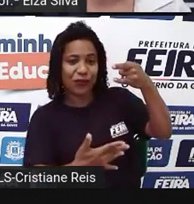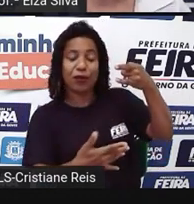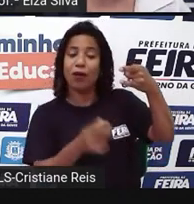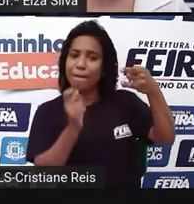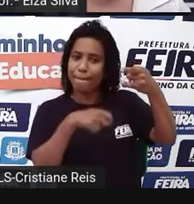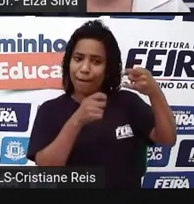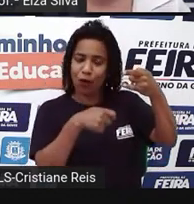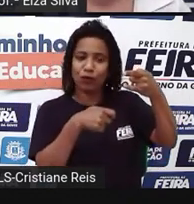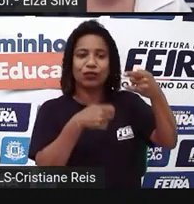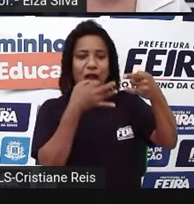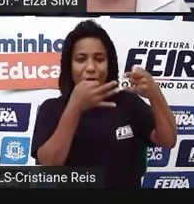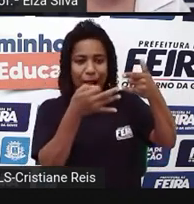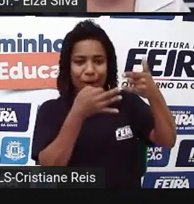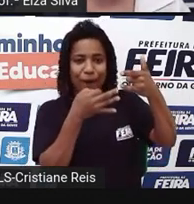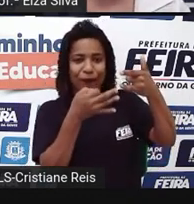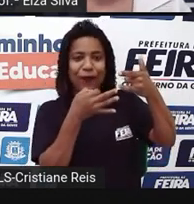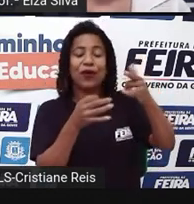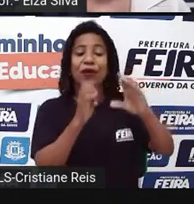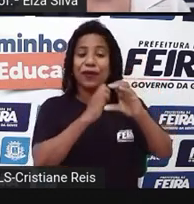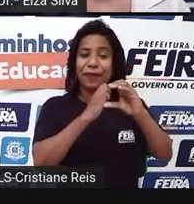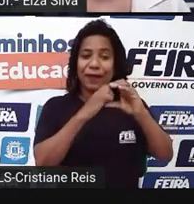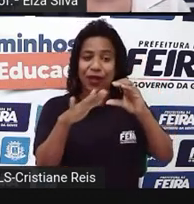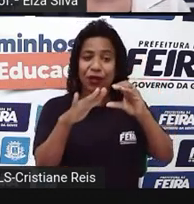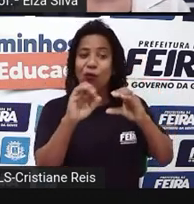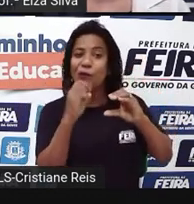nosso e-mail ou para o nosso Instagram.